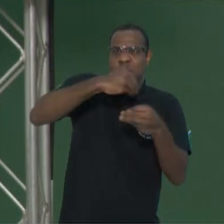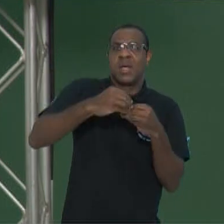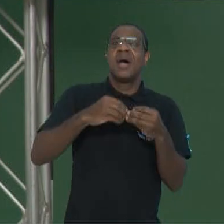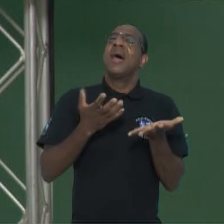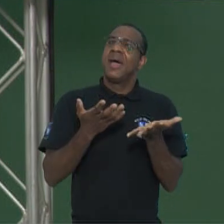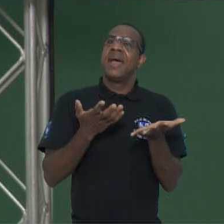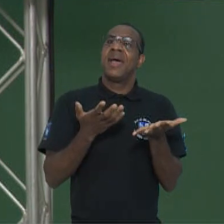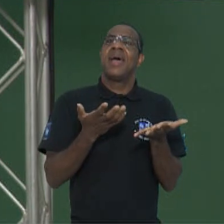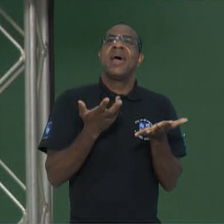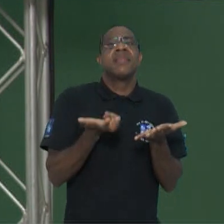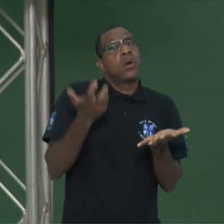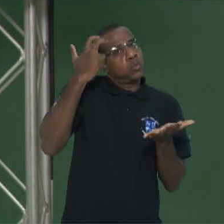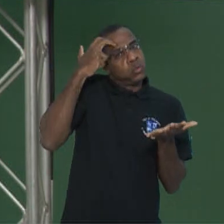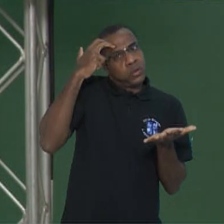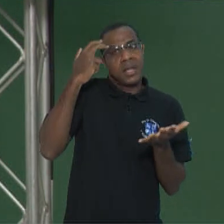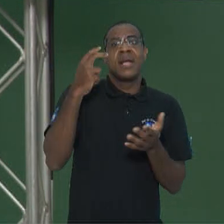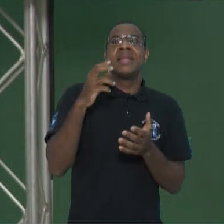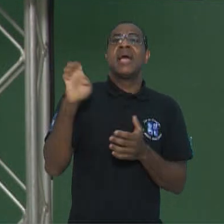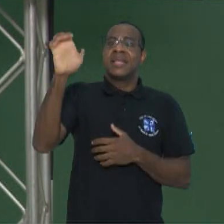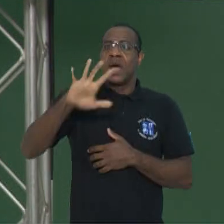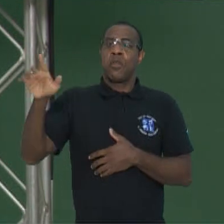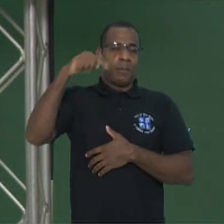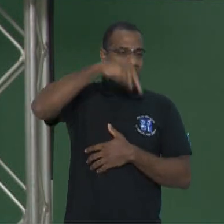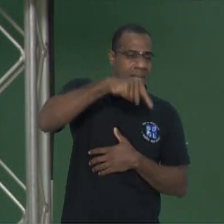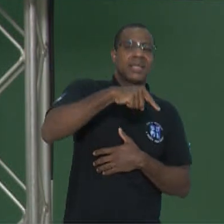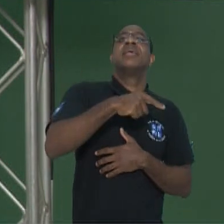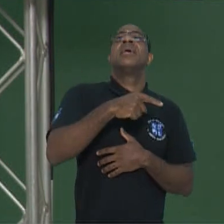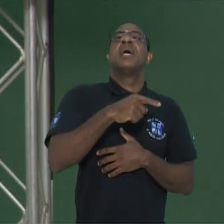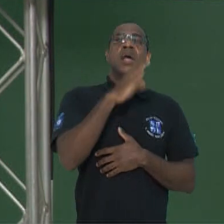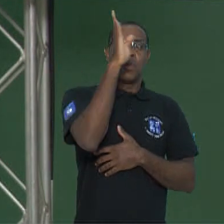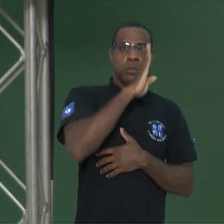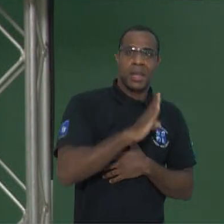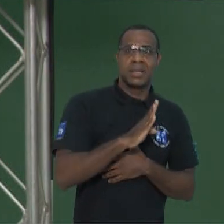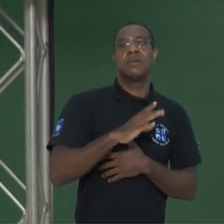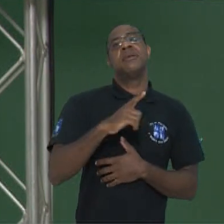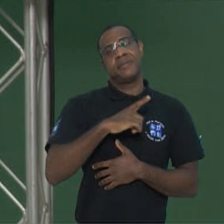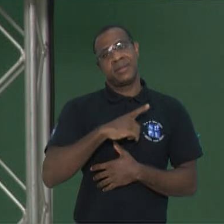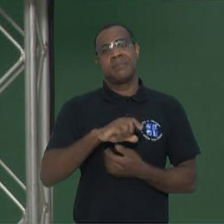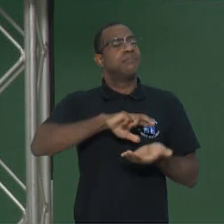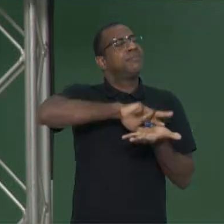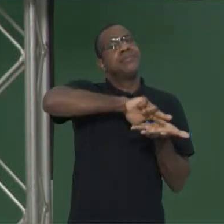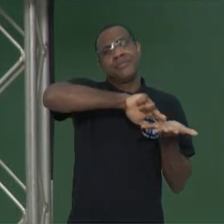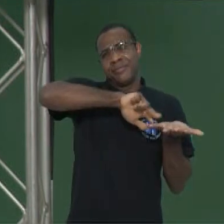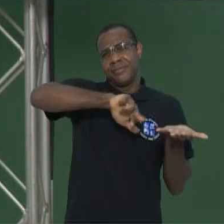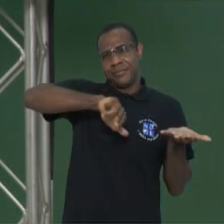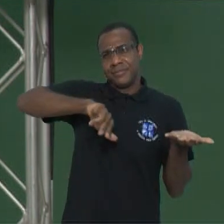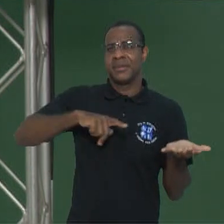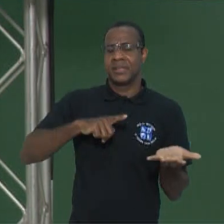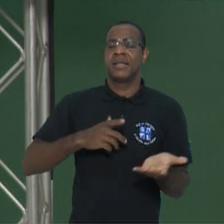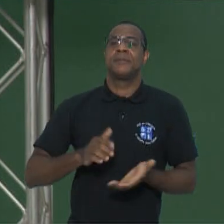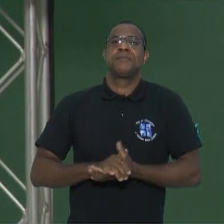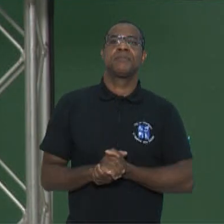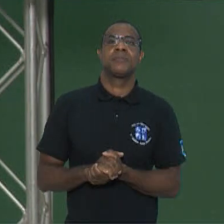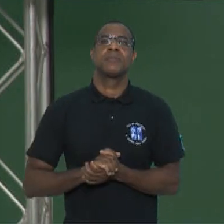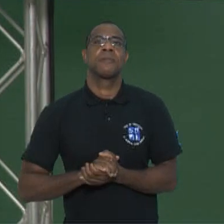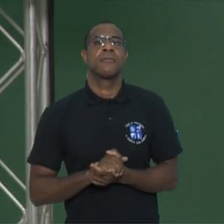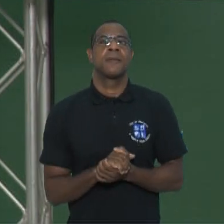viver, impressos inclusive na paisagem, né? Na paisagem de alguns lugares a gente consegue ver essas referências